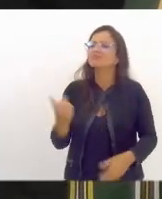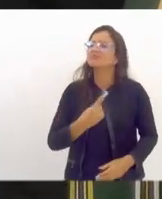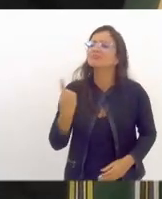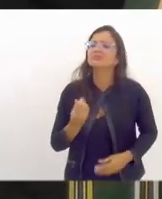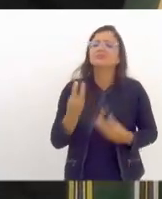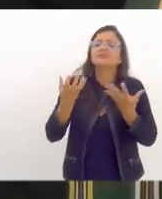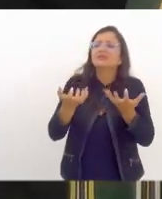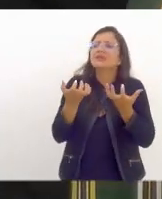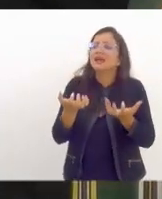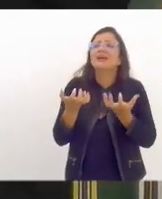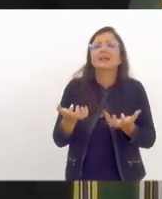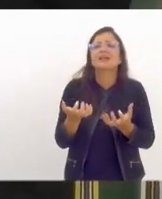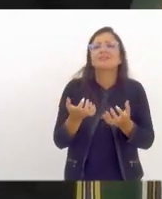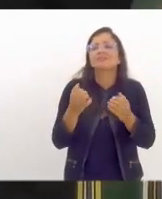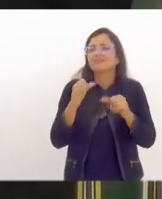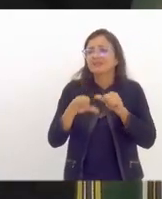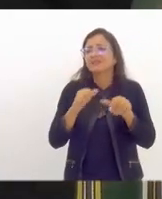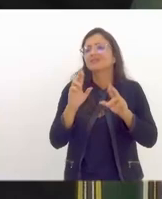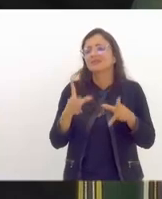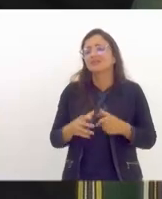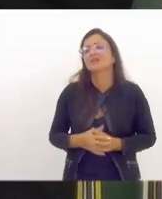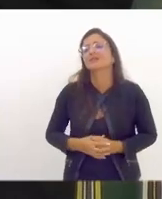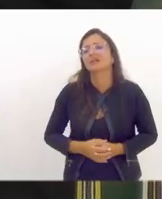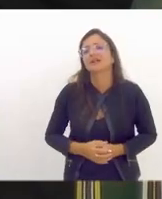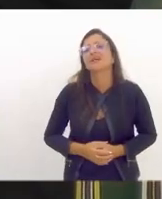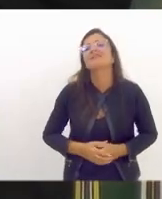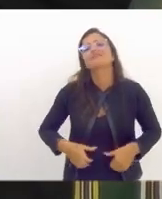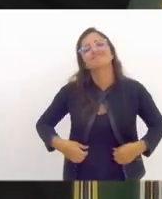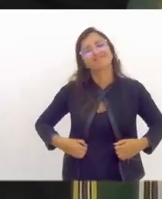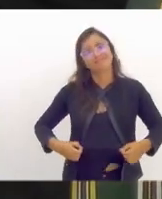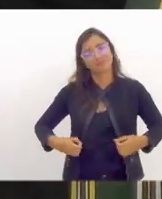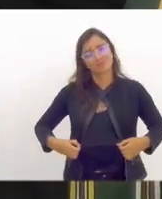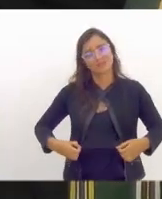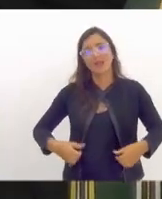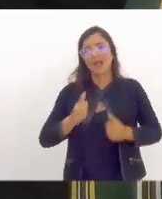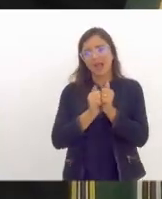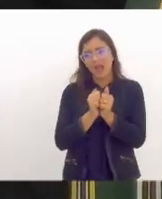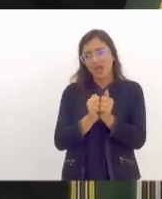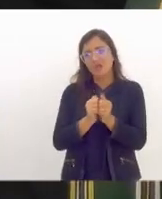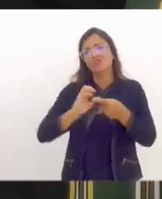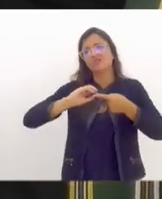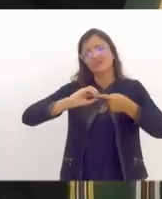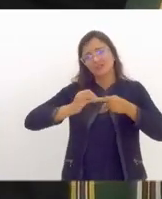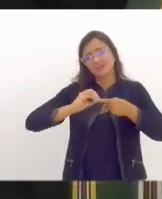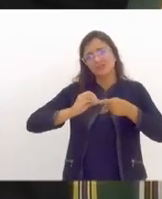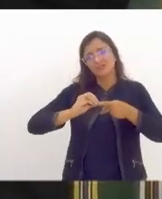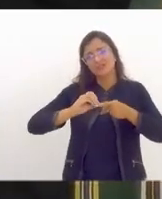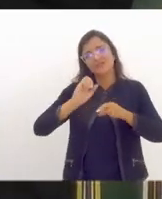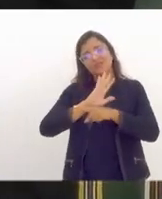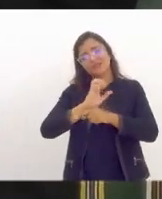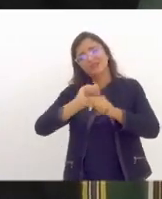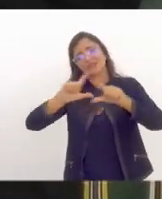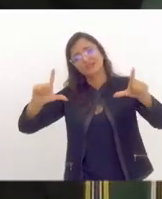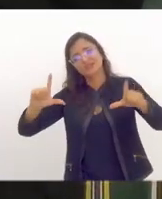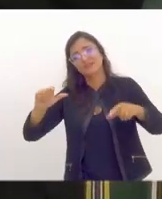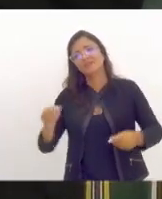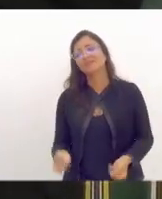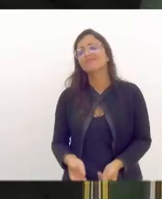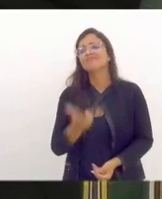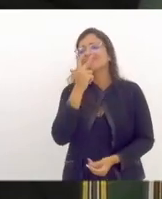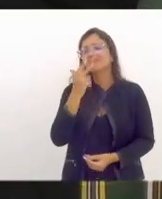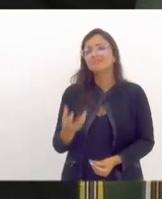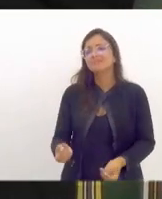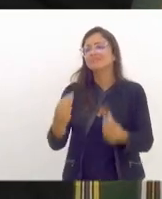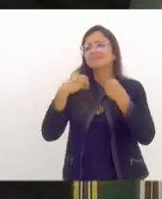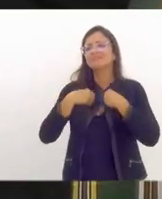saudando a todos com o nosso mantra arroz feijão e cinema porque cinema alimenta a alma das pessoas e fortalece a consciência